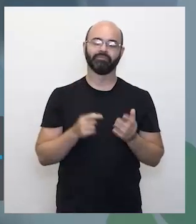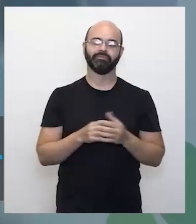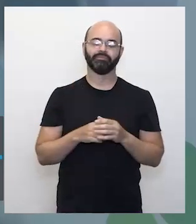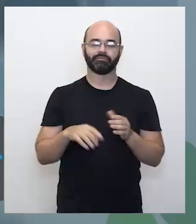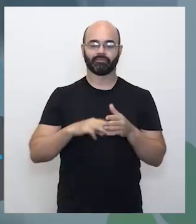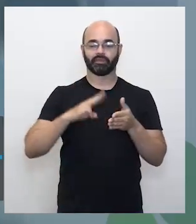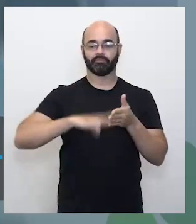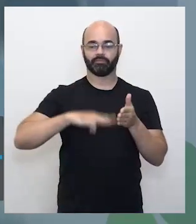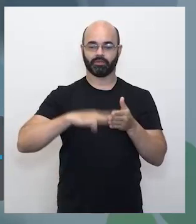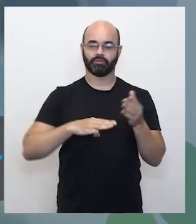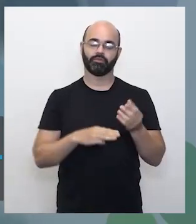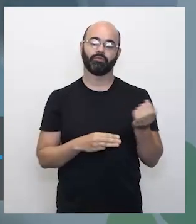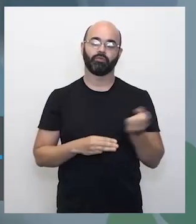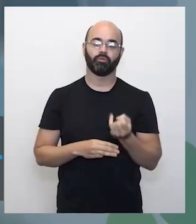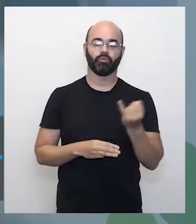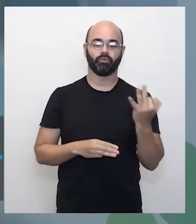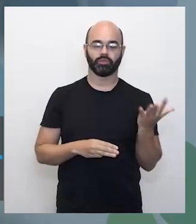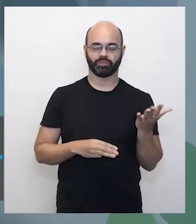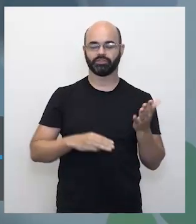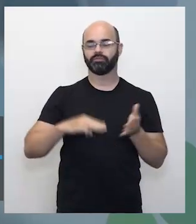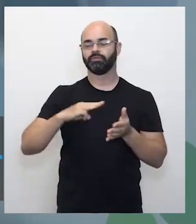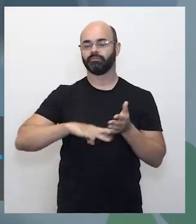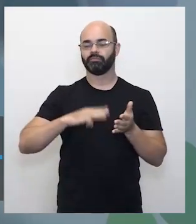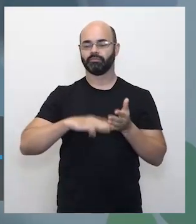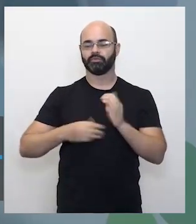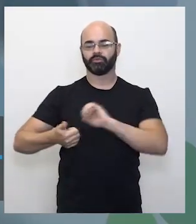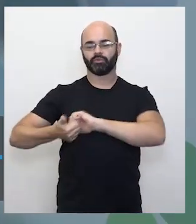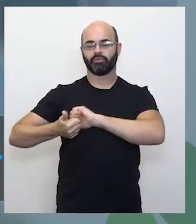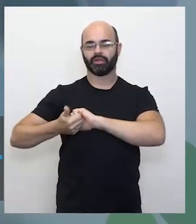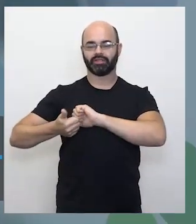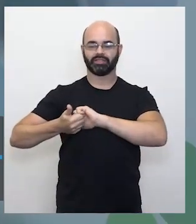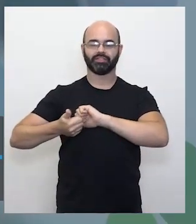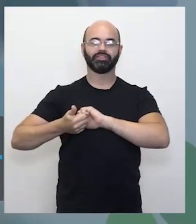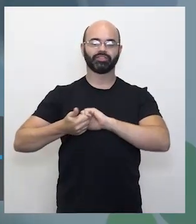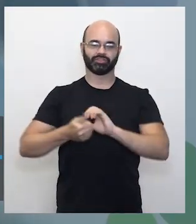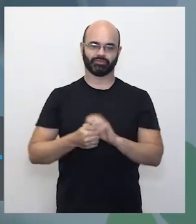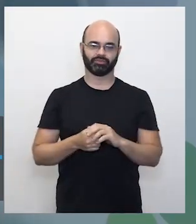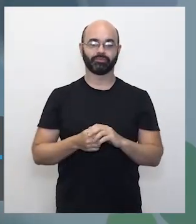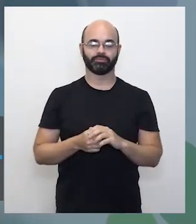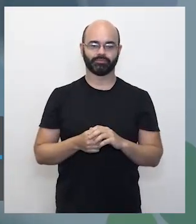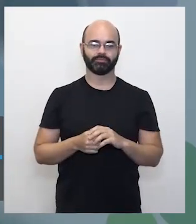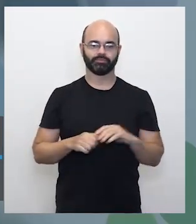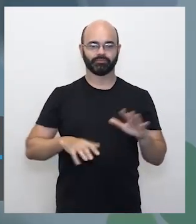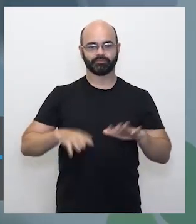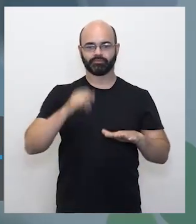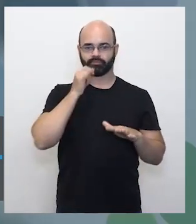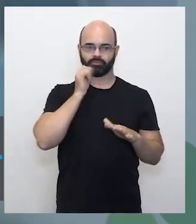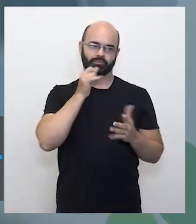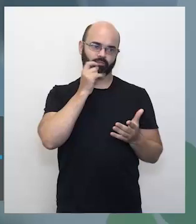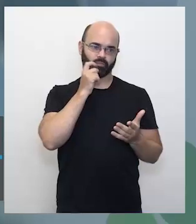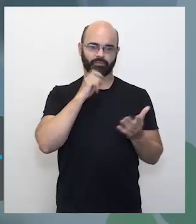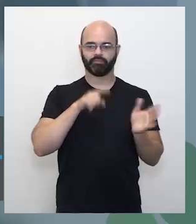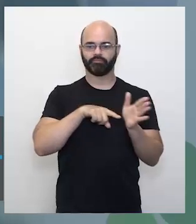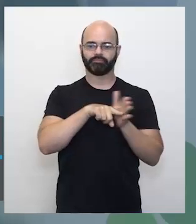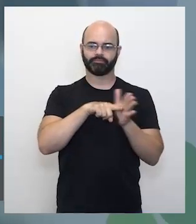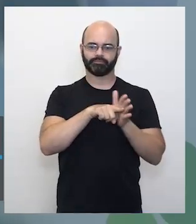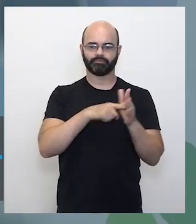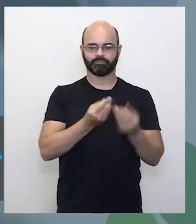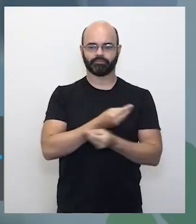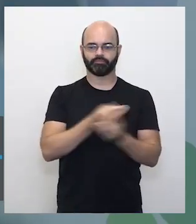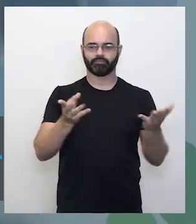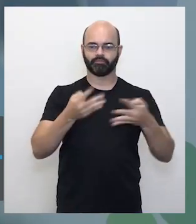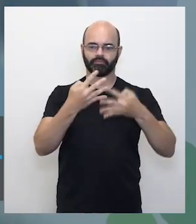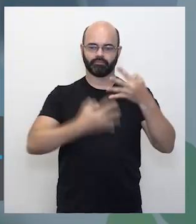qualitativo, né, Fabi? E aí isso muda completamente. Dentro das ciências sociais, nós podemos aplicar um questionário e gerar dados. Por